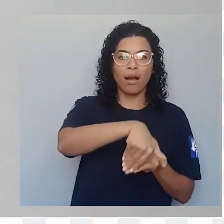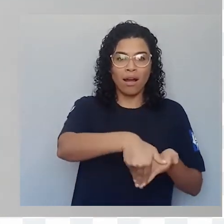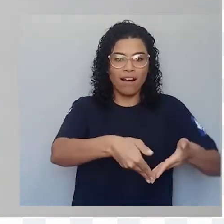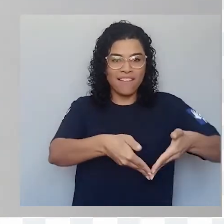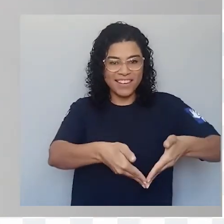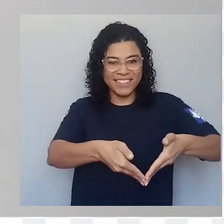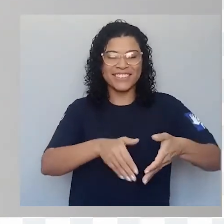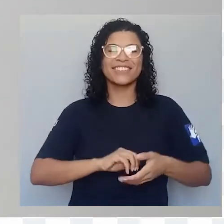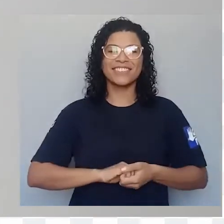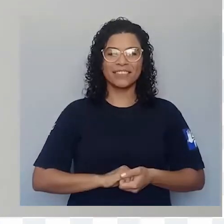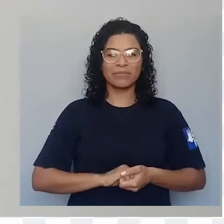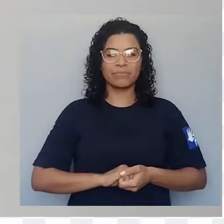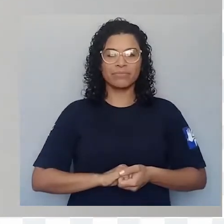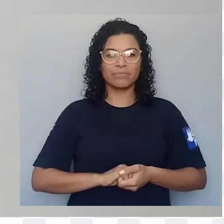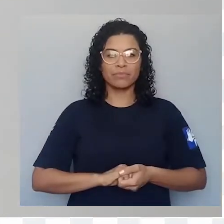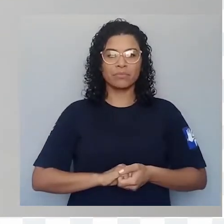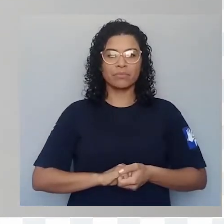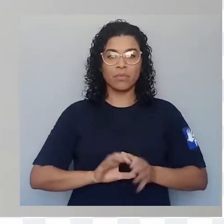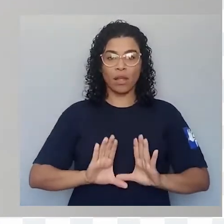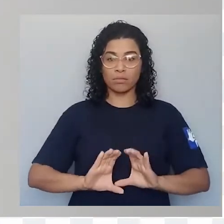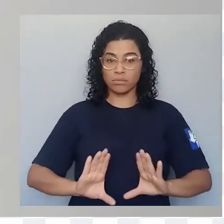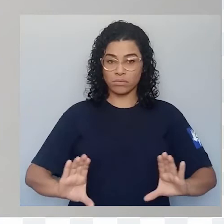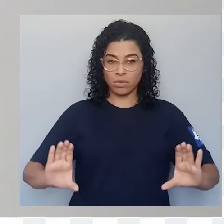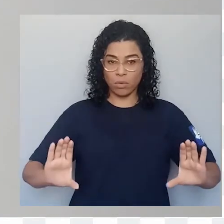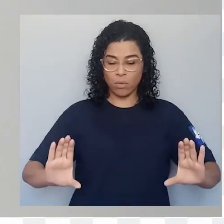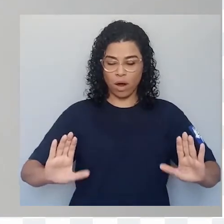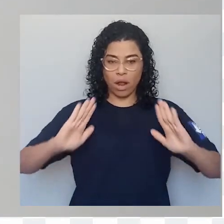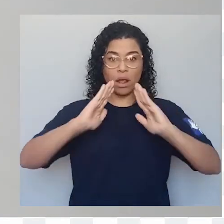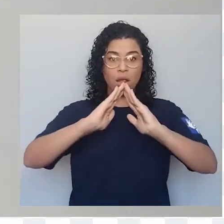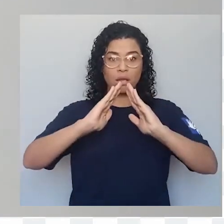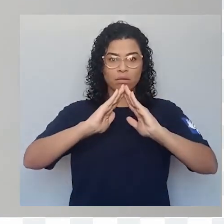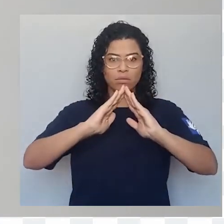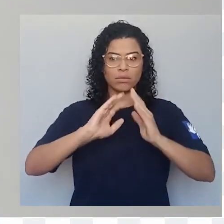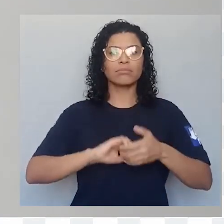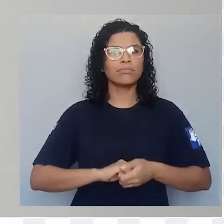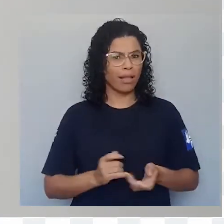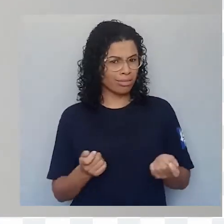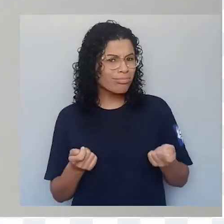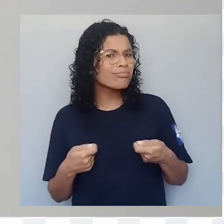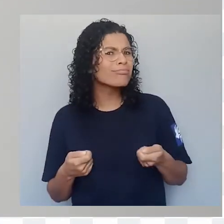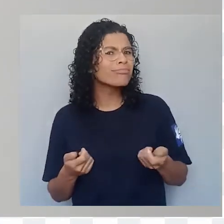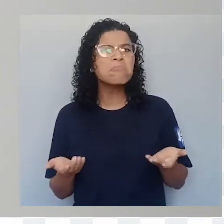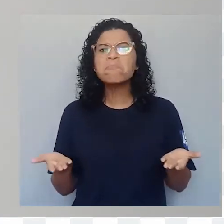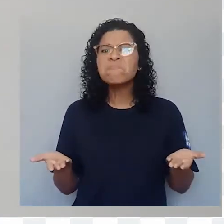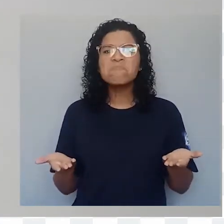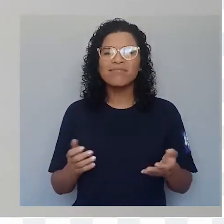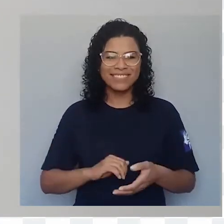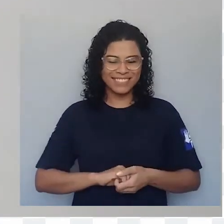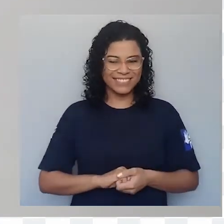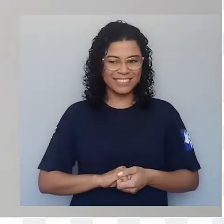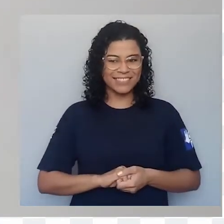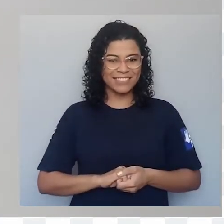baixo. O céu vai embaixo e a casa vai em cima. Será que vai dar